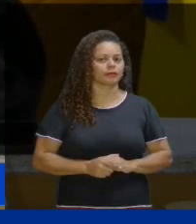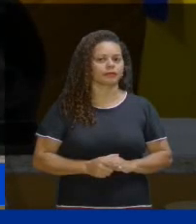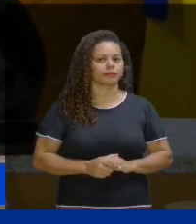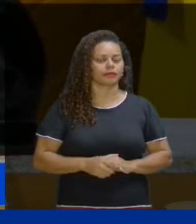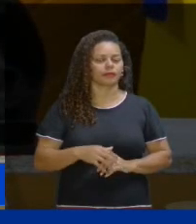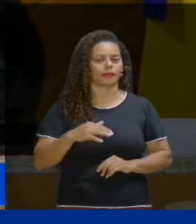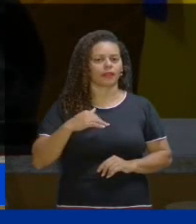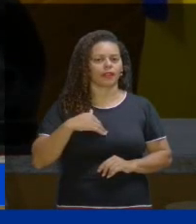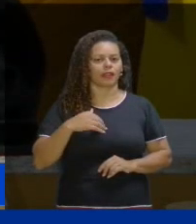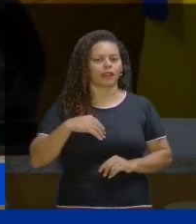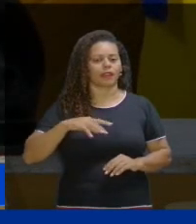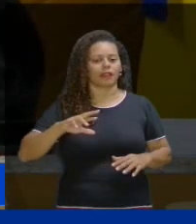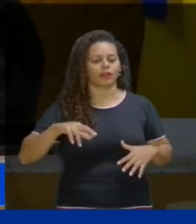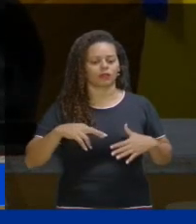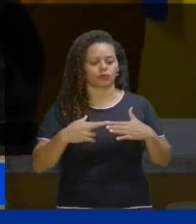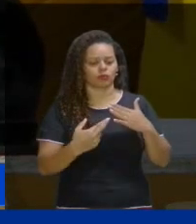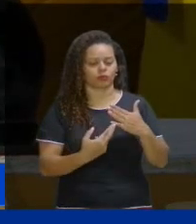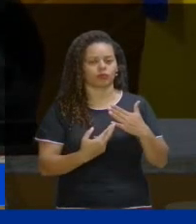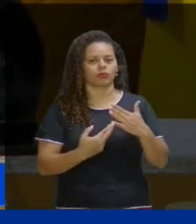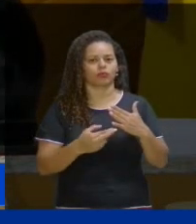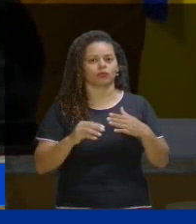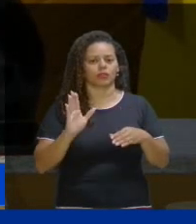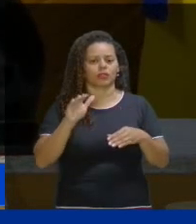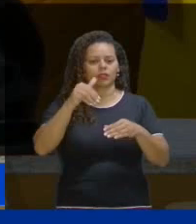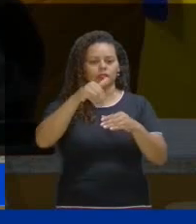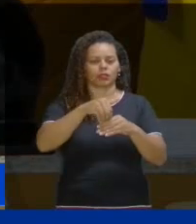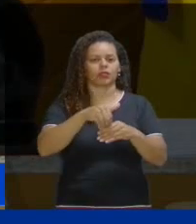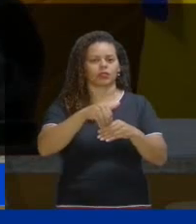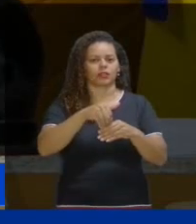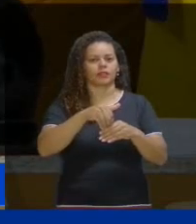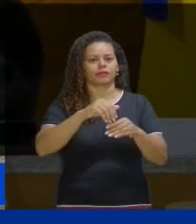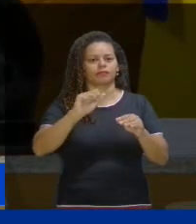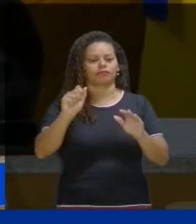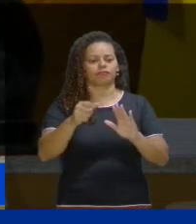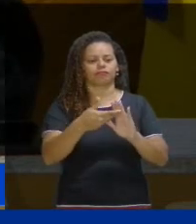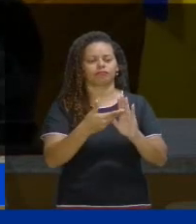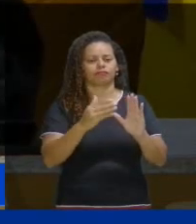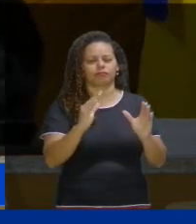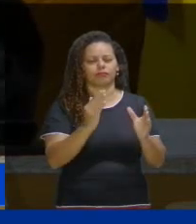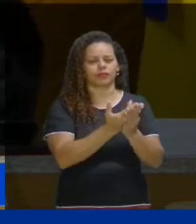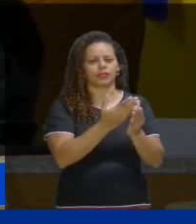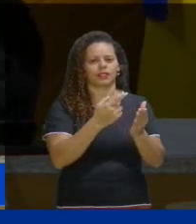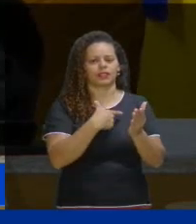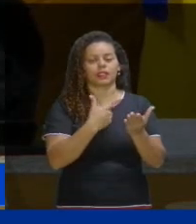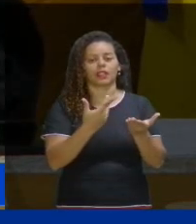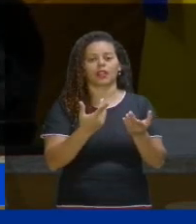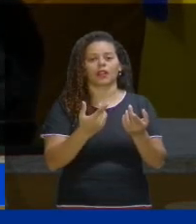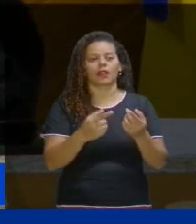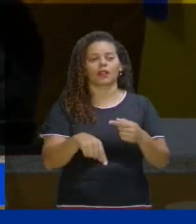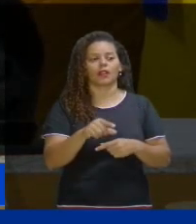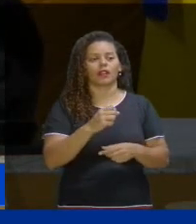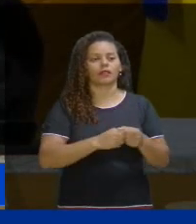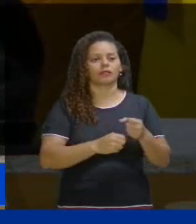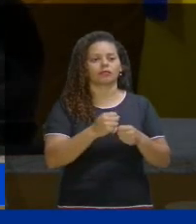Recurso eleitoral na ação de impugnação de mandado eletivo número